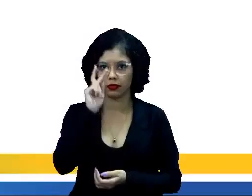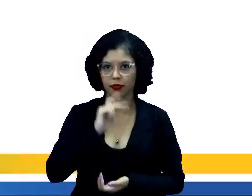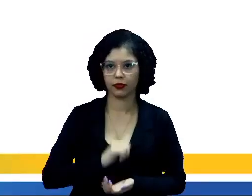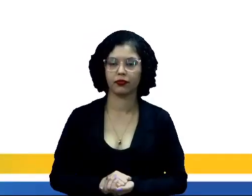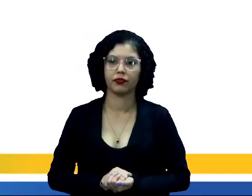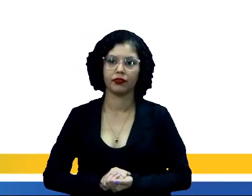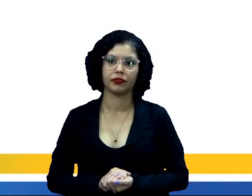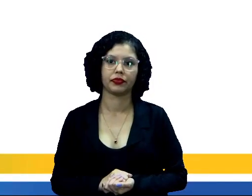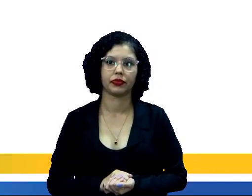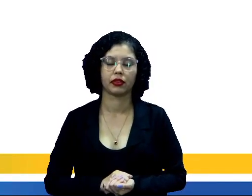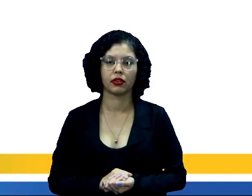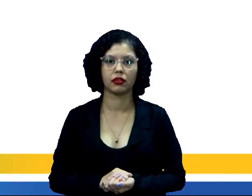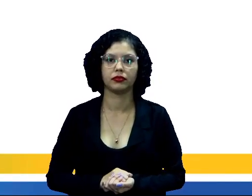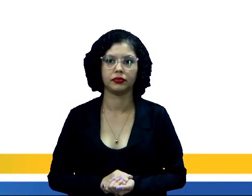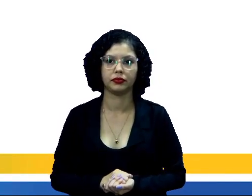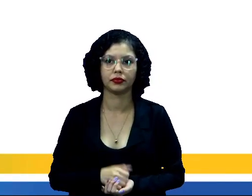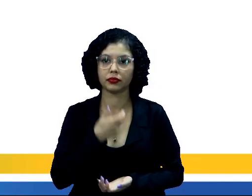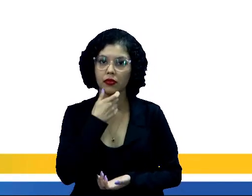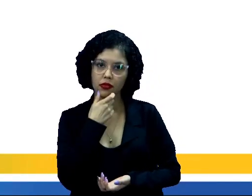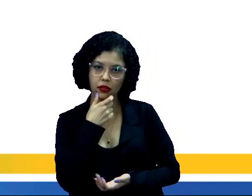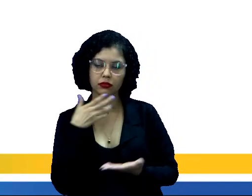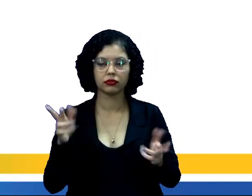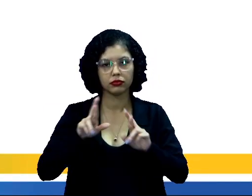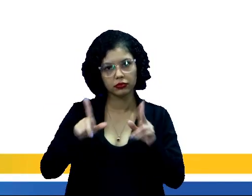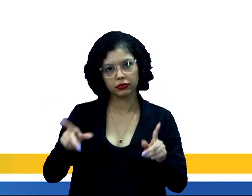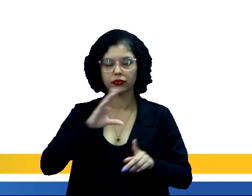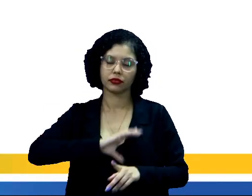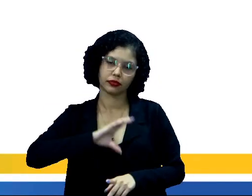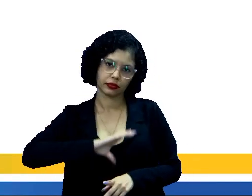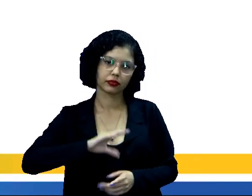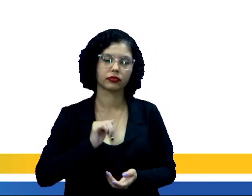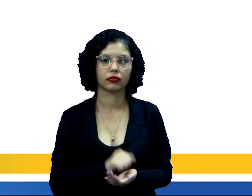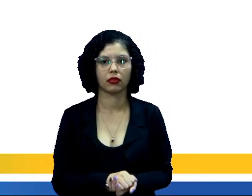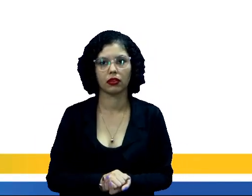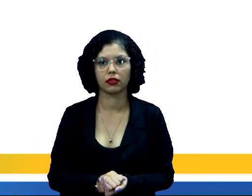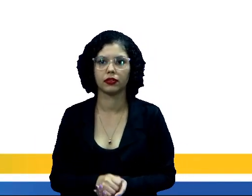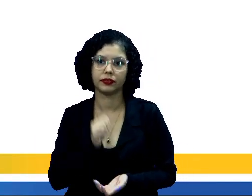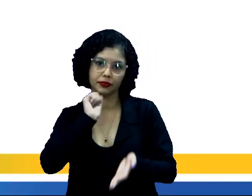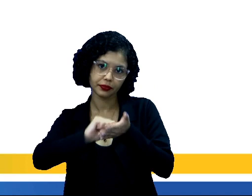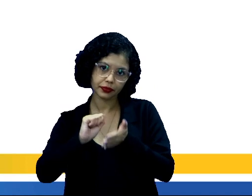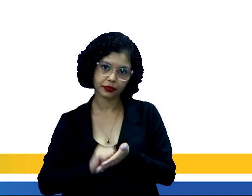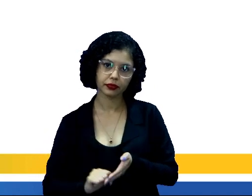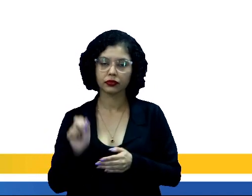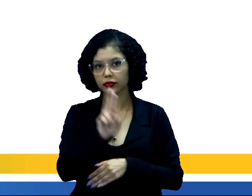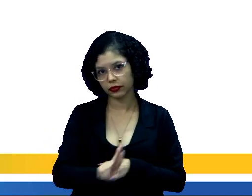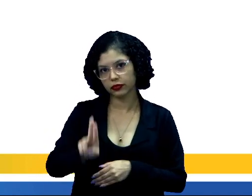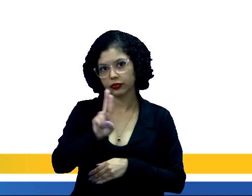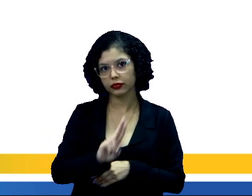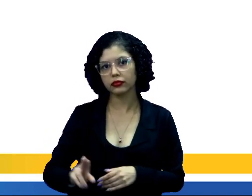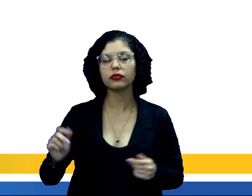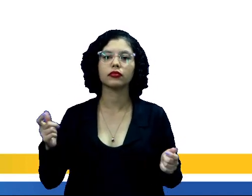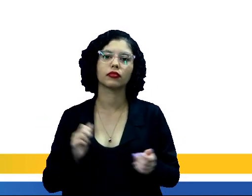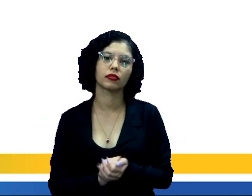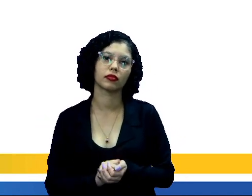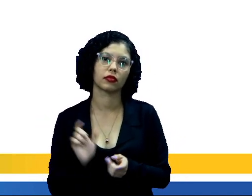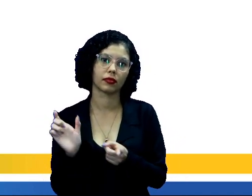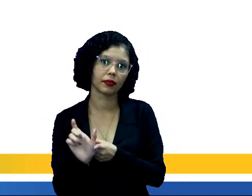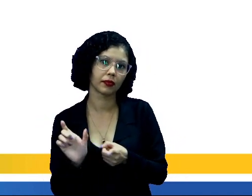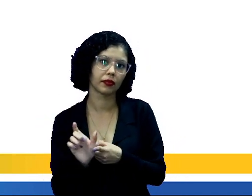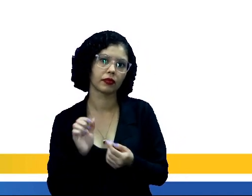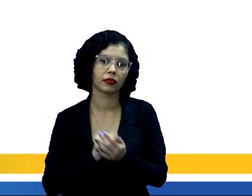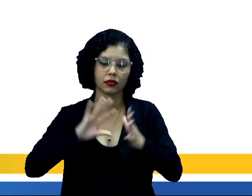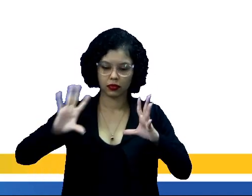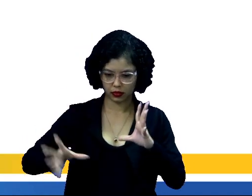ok? É muito comum isso na língua inglesa, diferente da língua portuguesa, que na escrita nós utilizamos as palavras